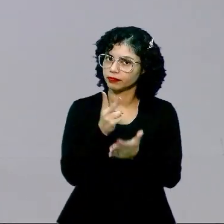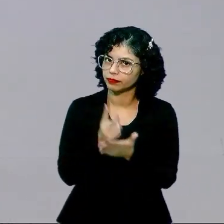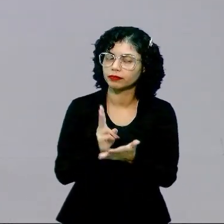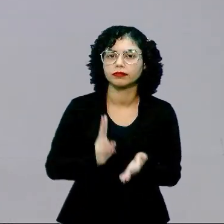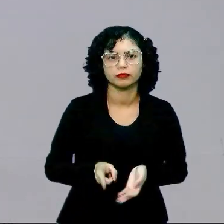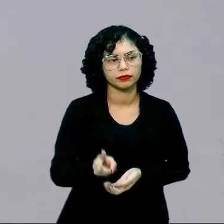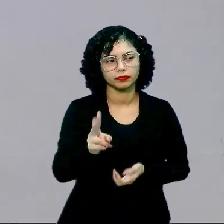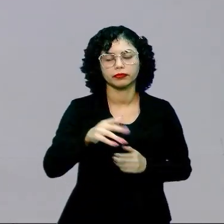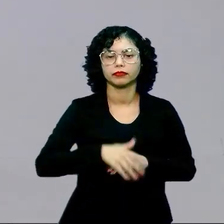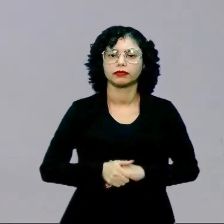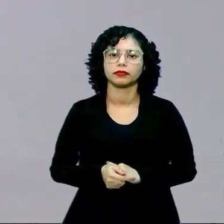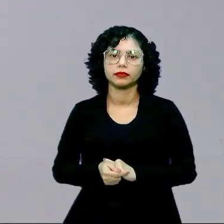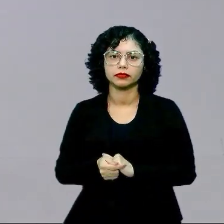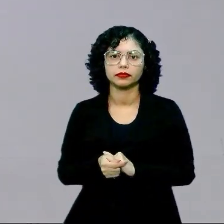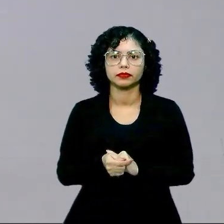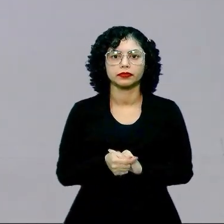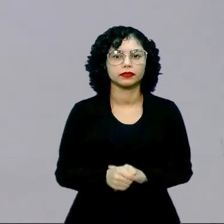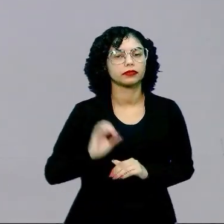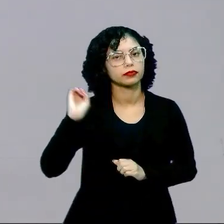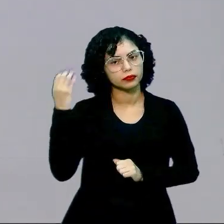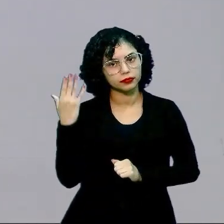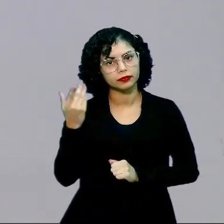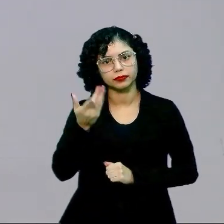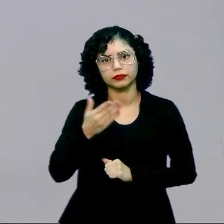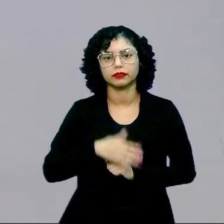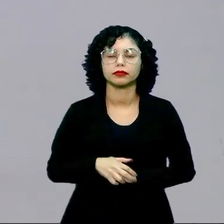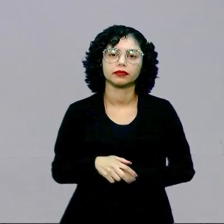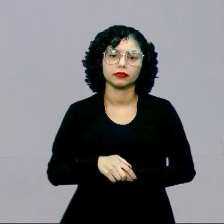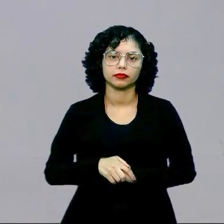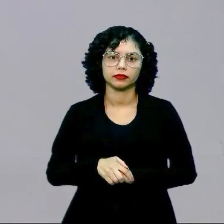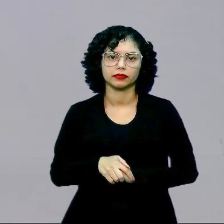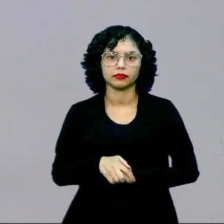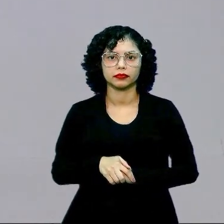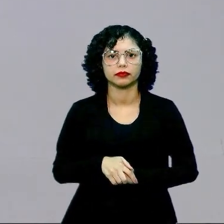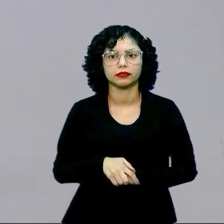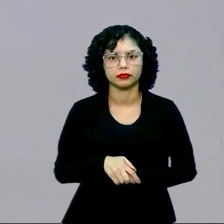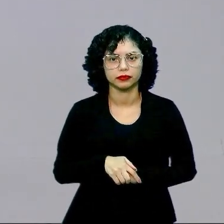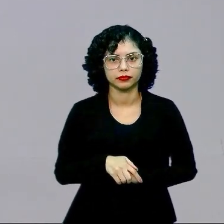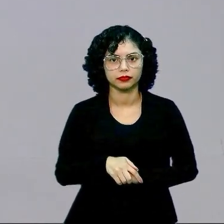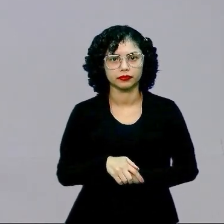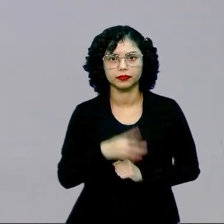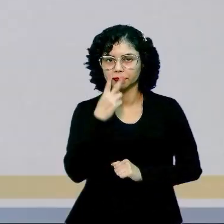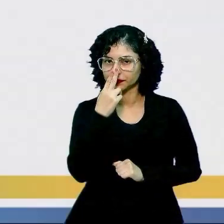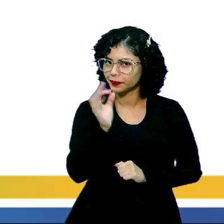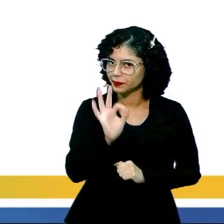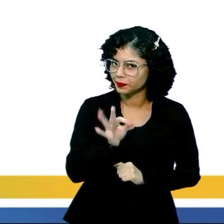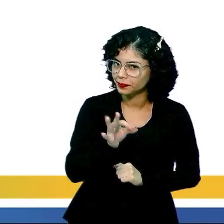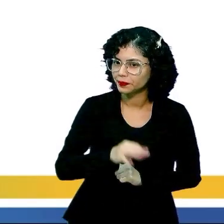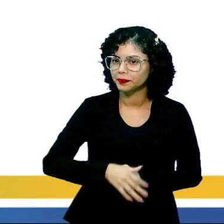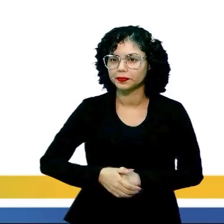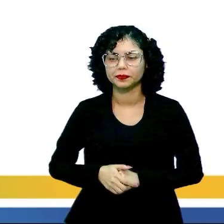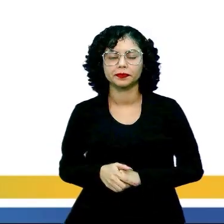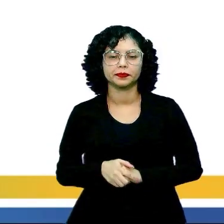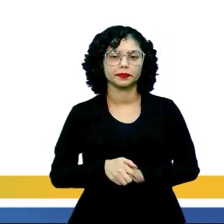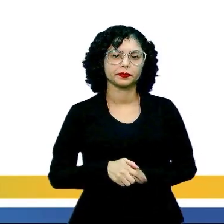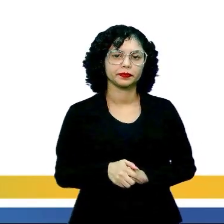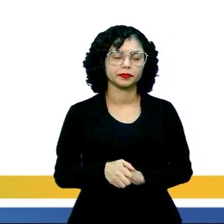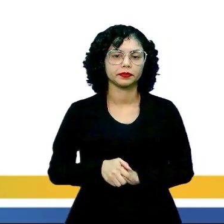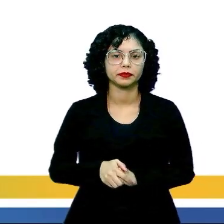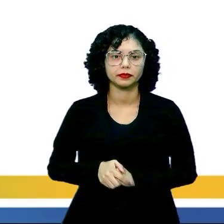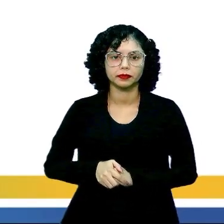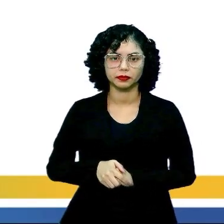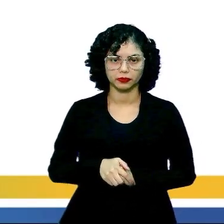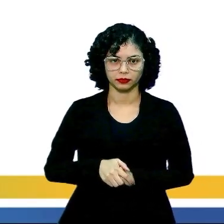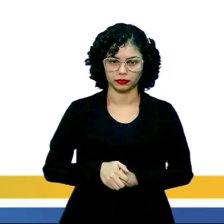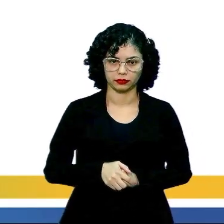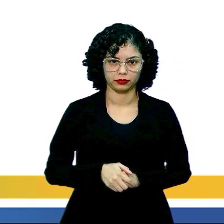mesma forma e é isso que faz, então, as lagartixas andarem aí pelas paredes, certinho? Então, vamos lá entender